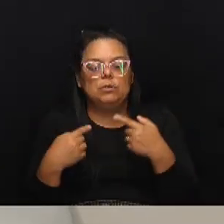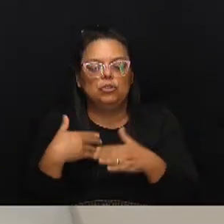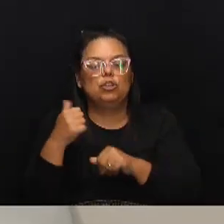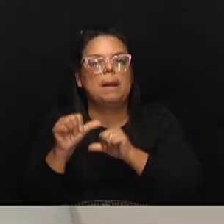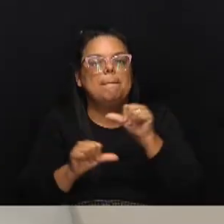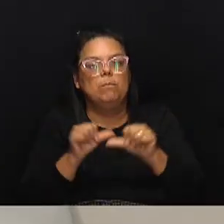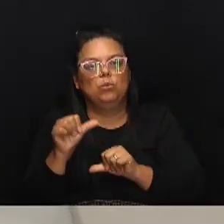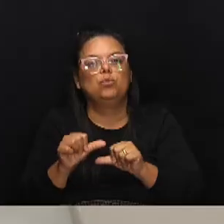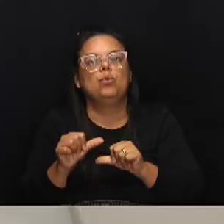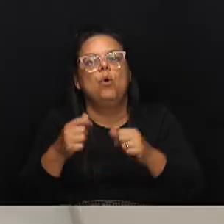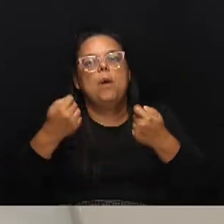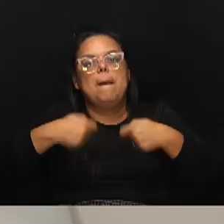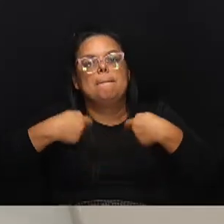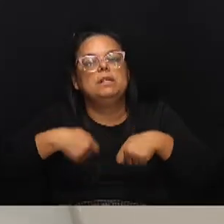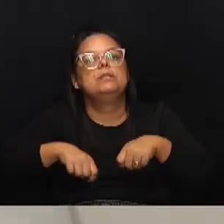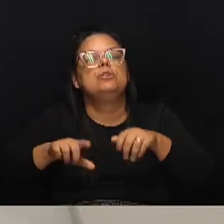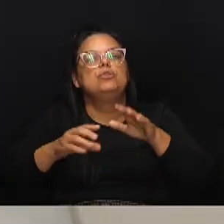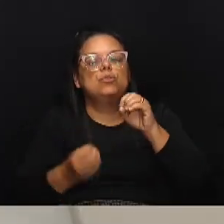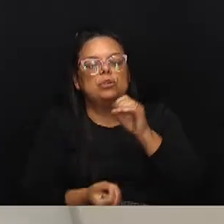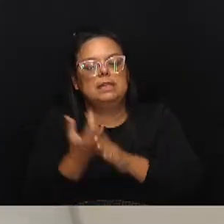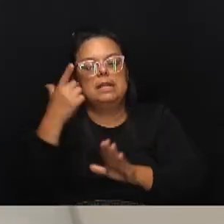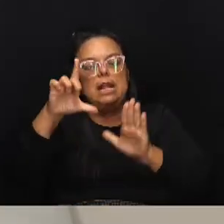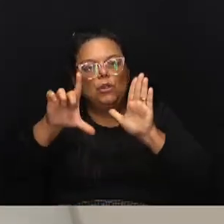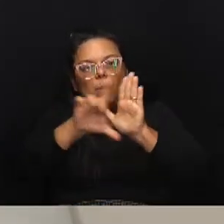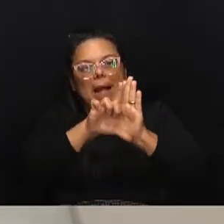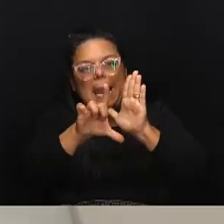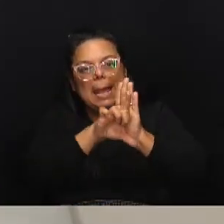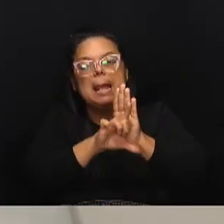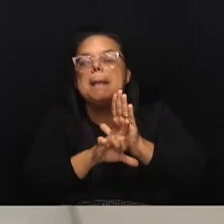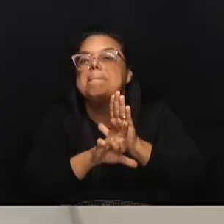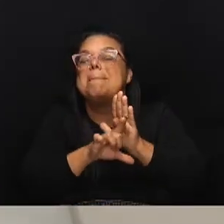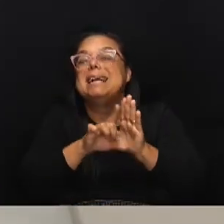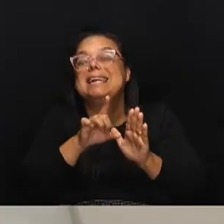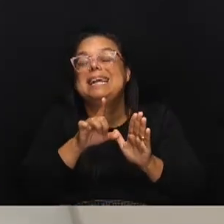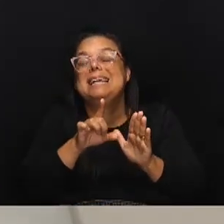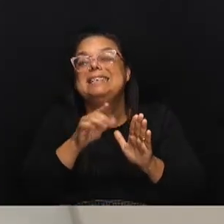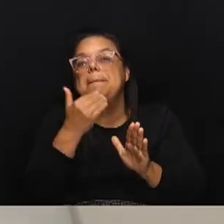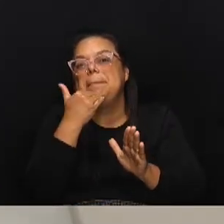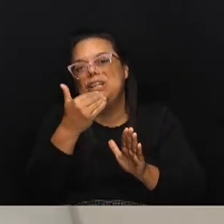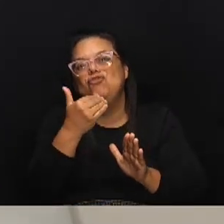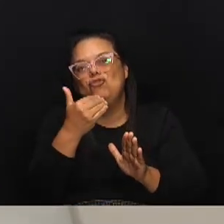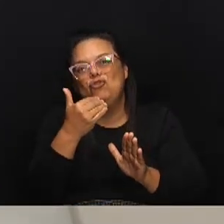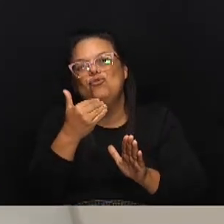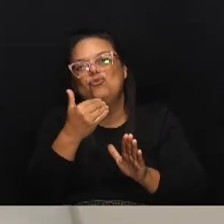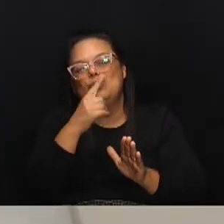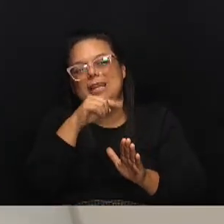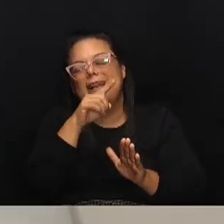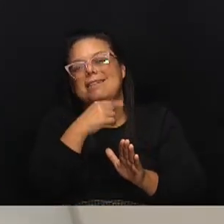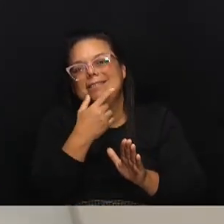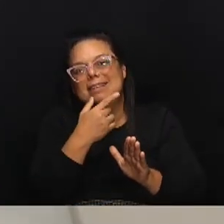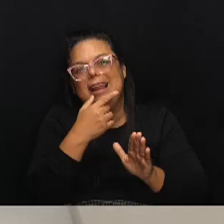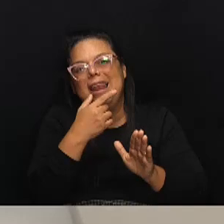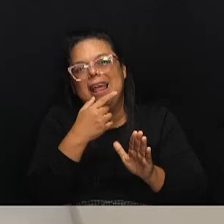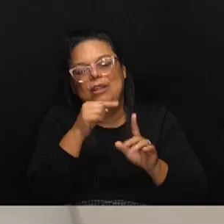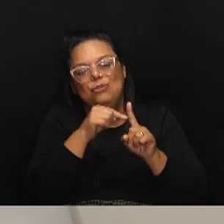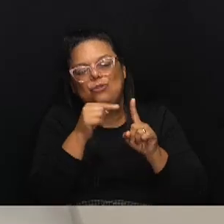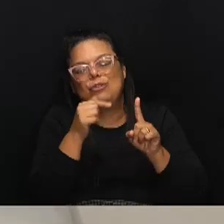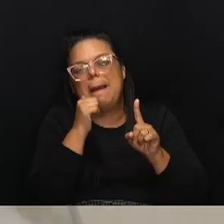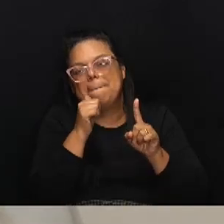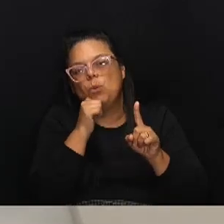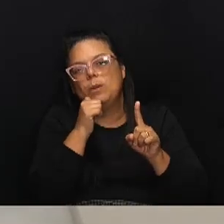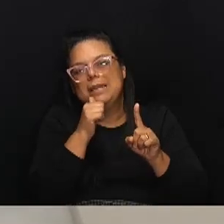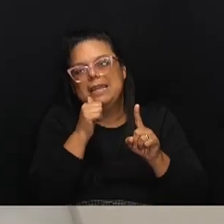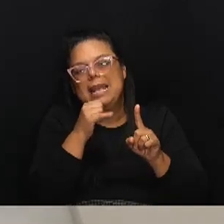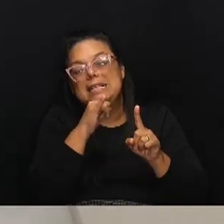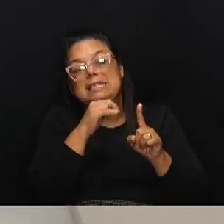que precisou ter uma lei para que isso não pudesse existir mais. É lógico que ainda existem algumas coisas,